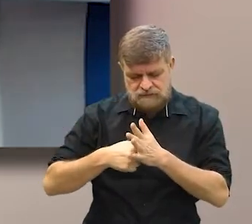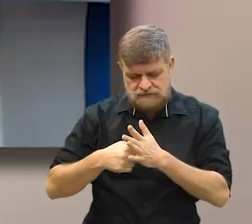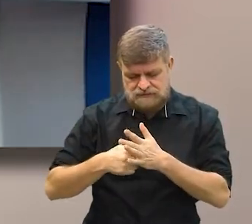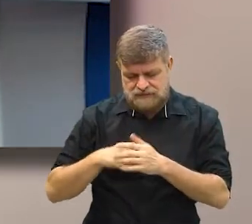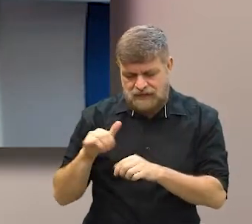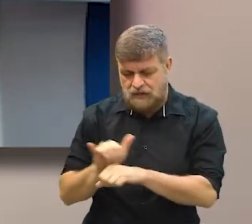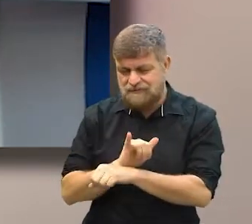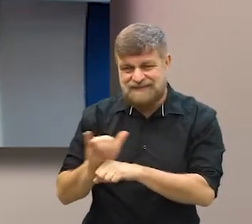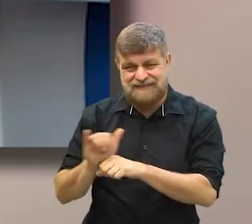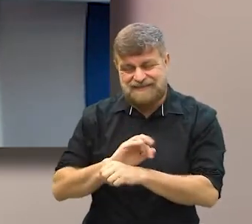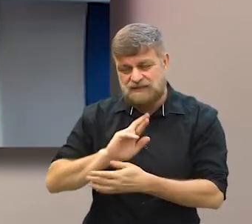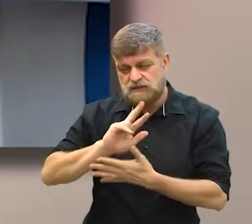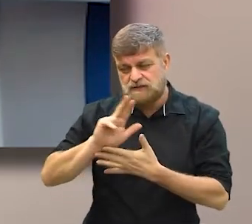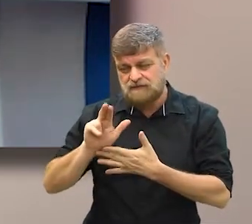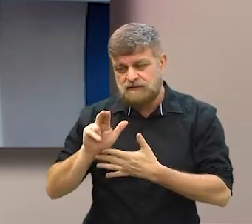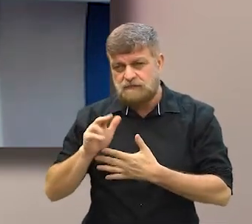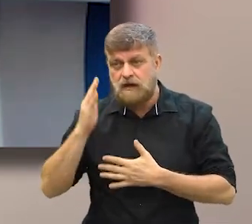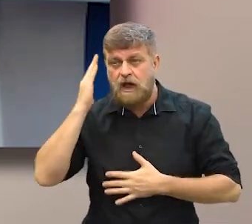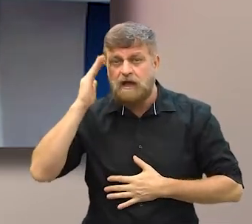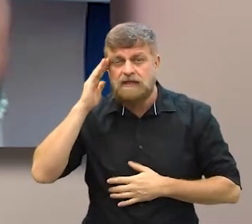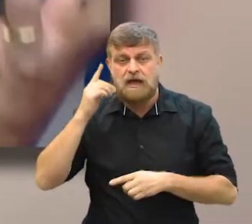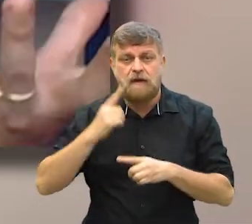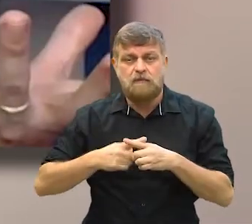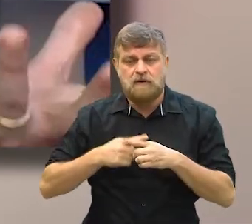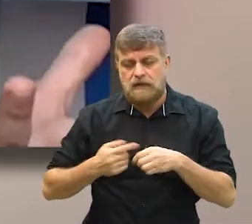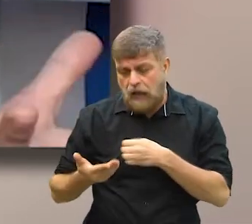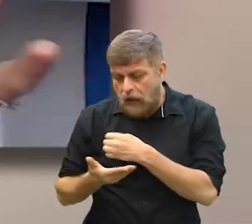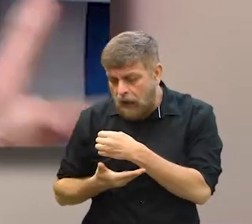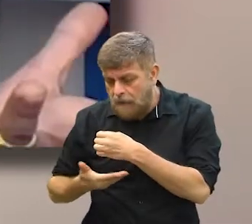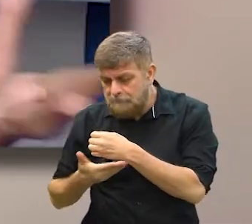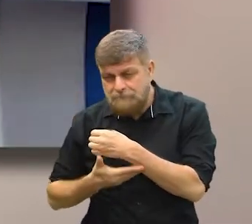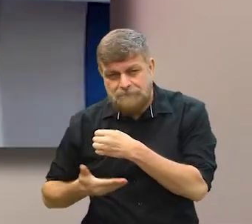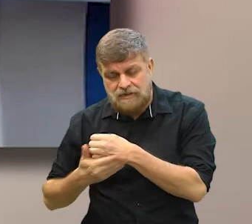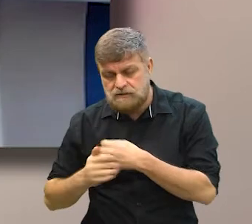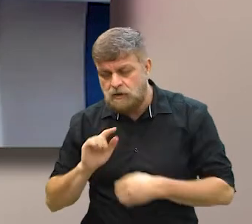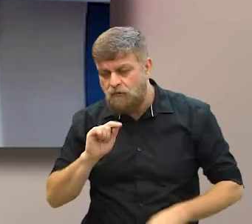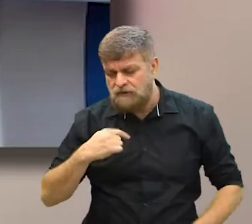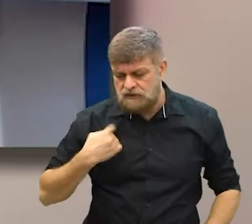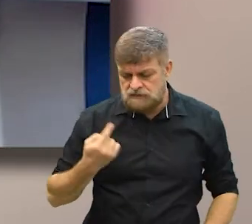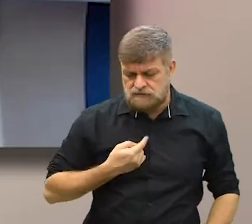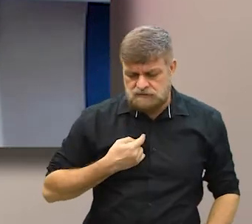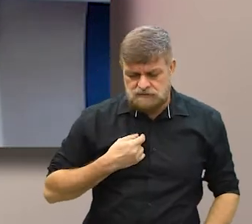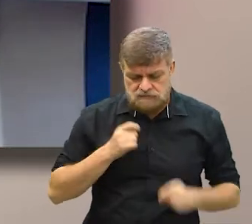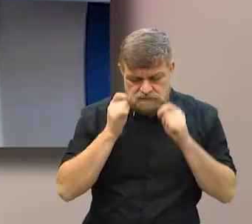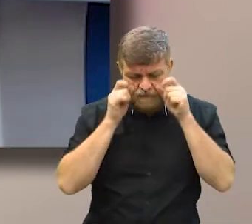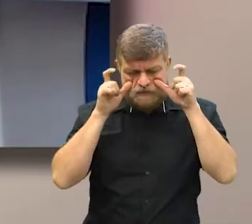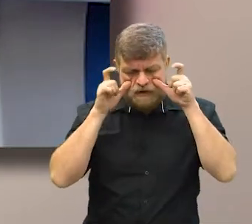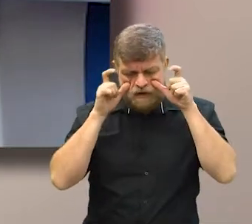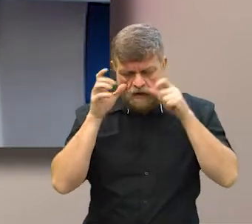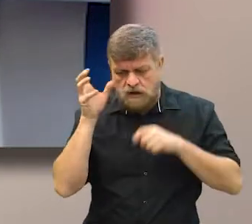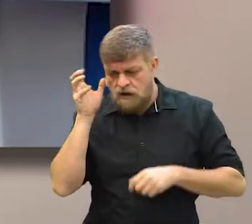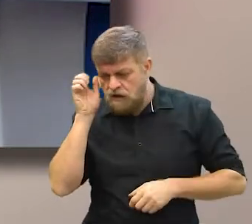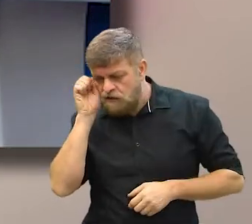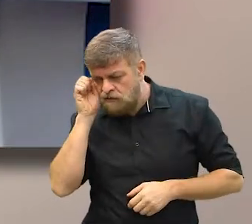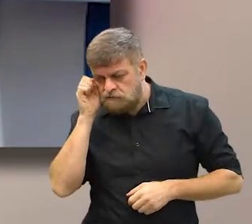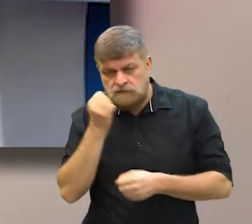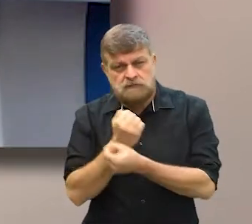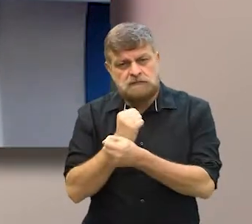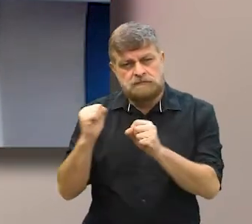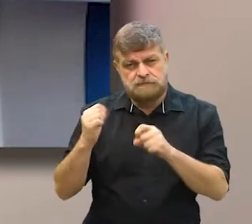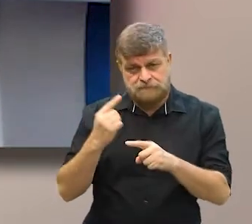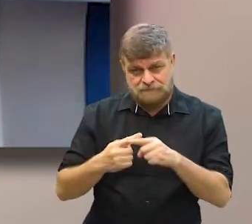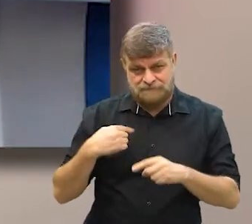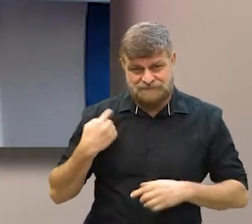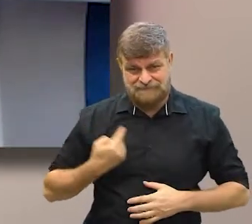outras maneiras para entender a causa, principalmente do que está te tirando o sono, porque a gente sabe que